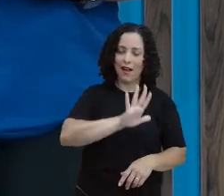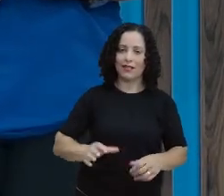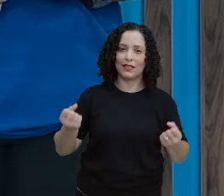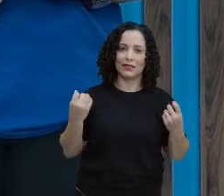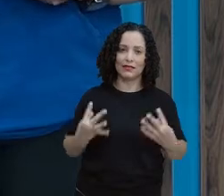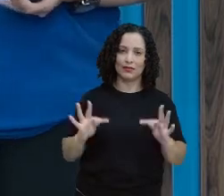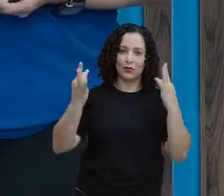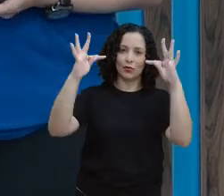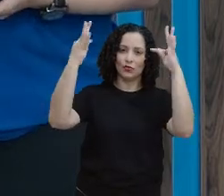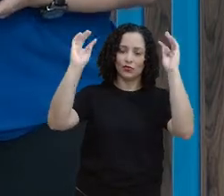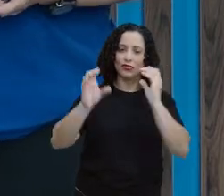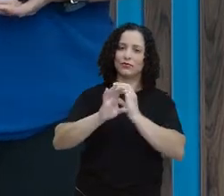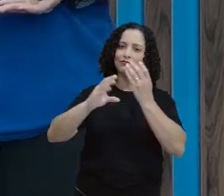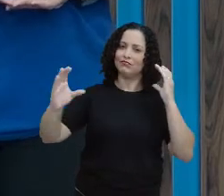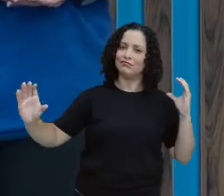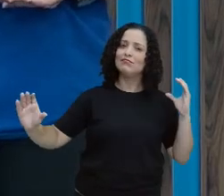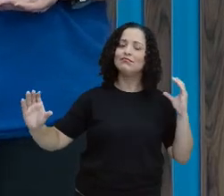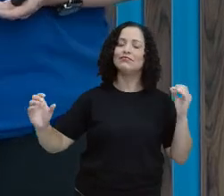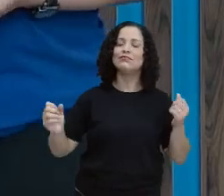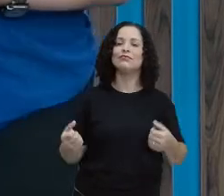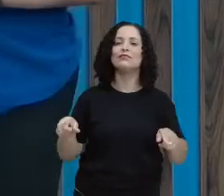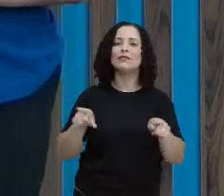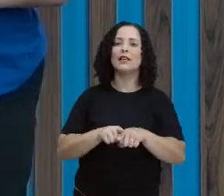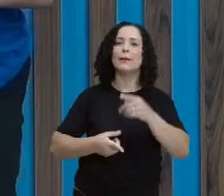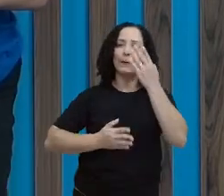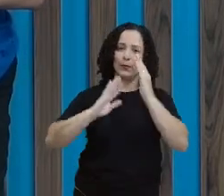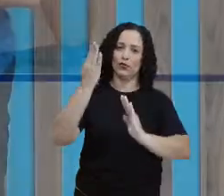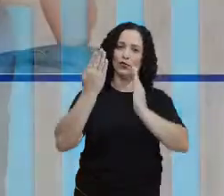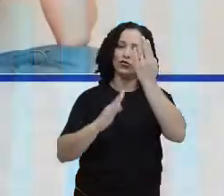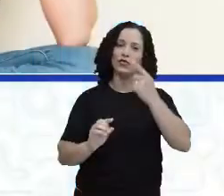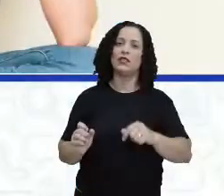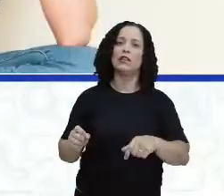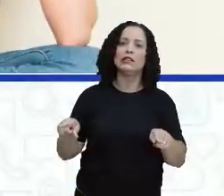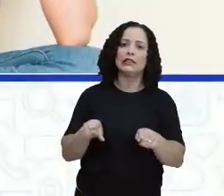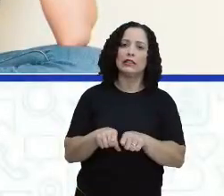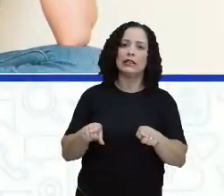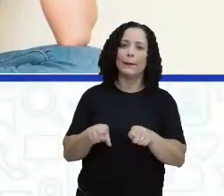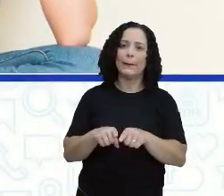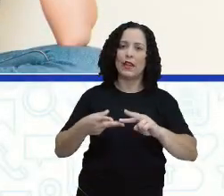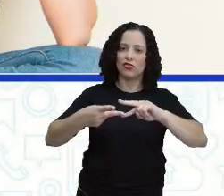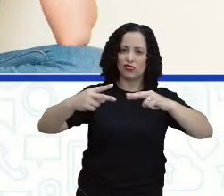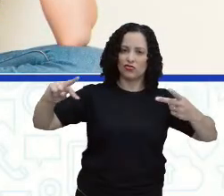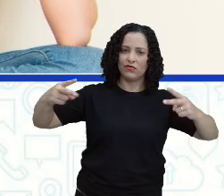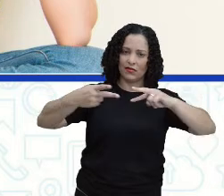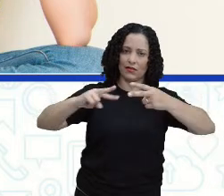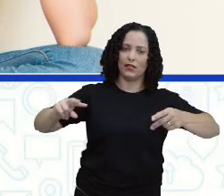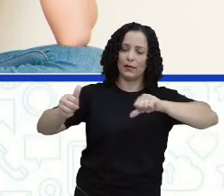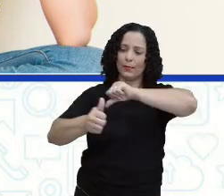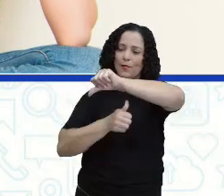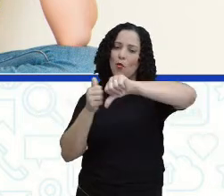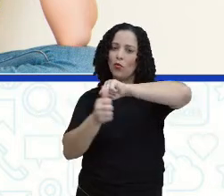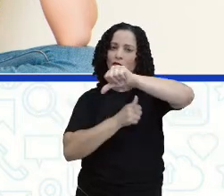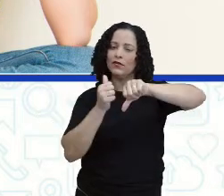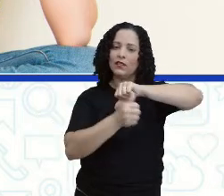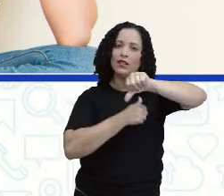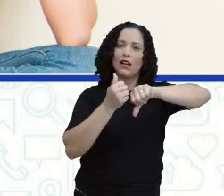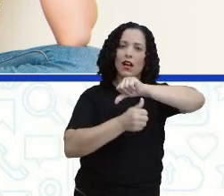importância delas, tudo que elas proporcionam aí pra gente. Organismos geneticamente